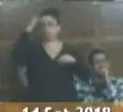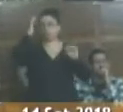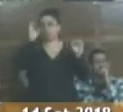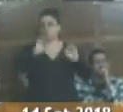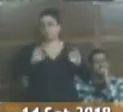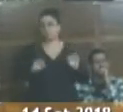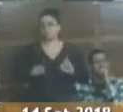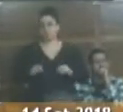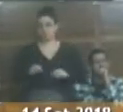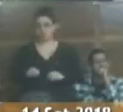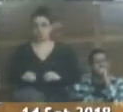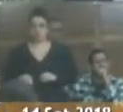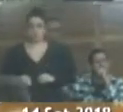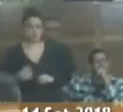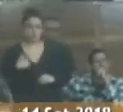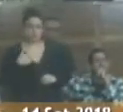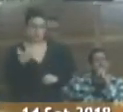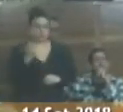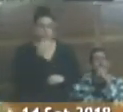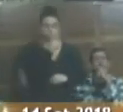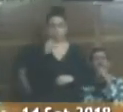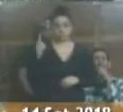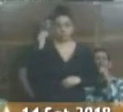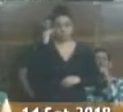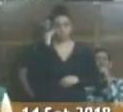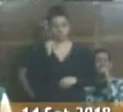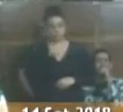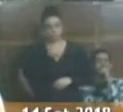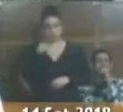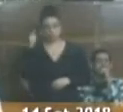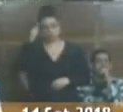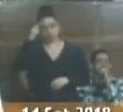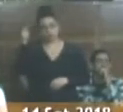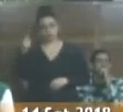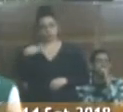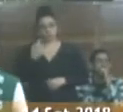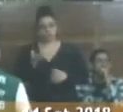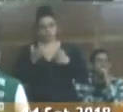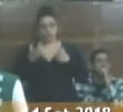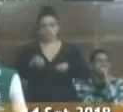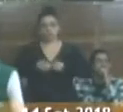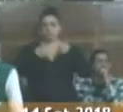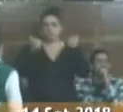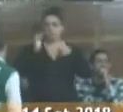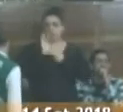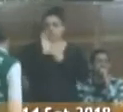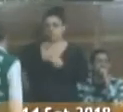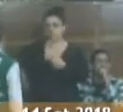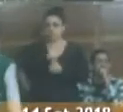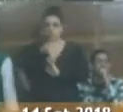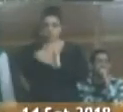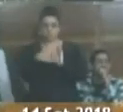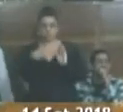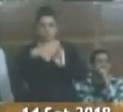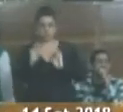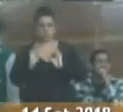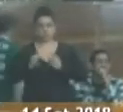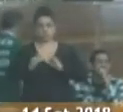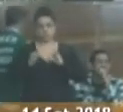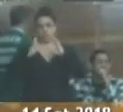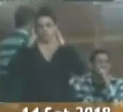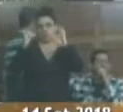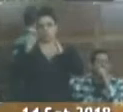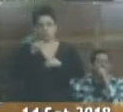Então, eu quero que vocês saibam disso. Nós estamos aqui com a melhor das intenções para colocar uma tecnologia,